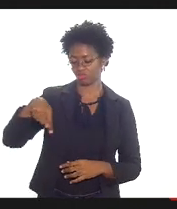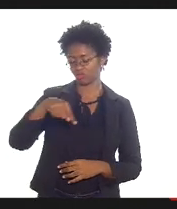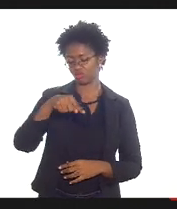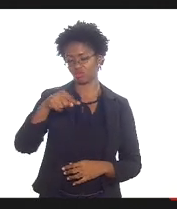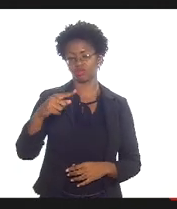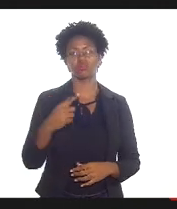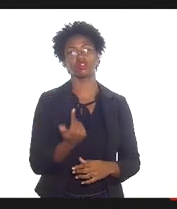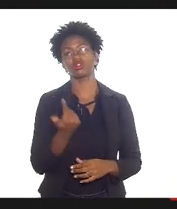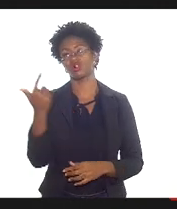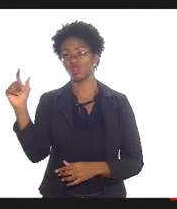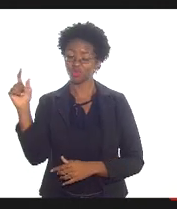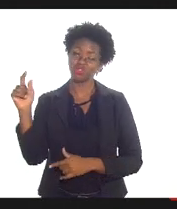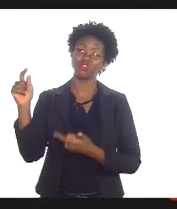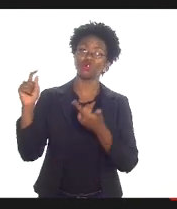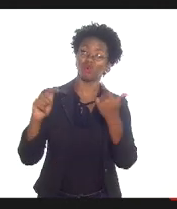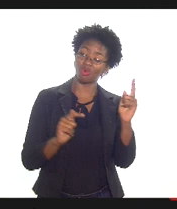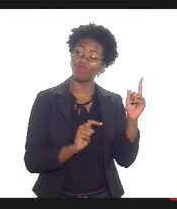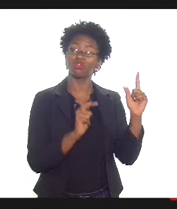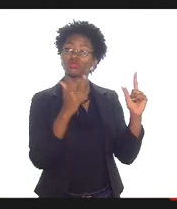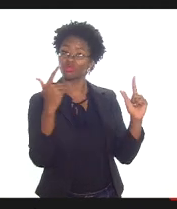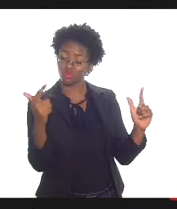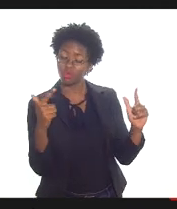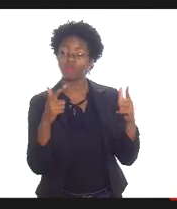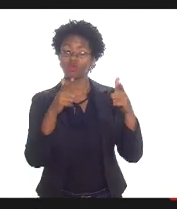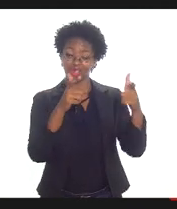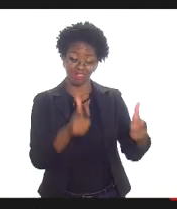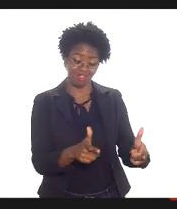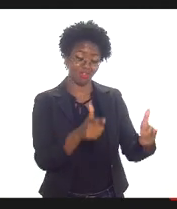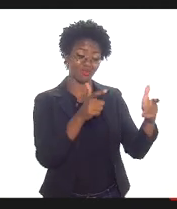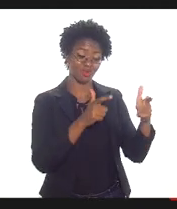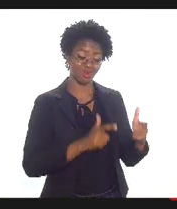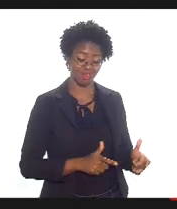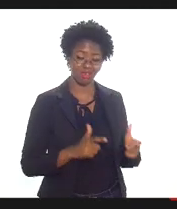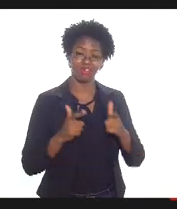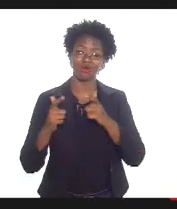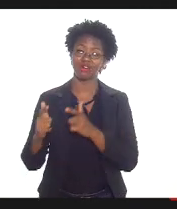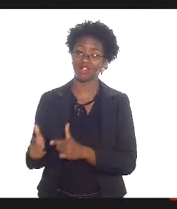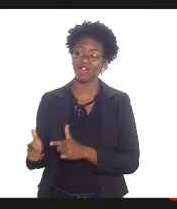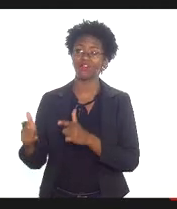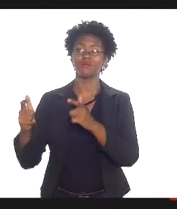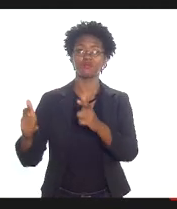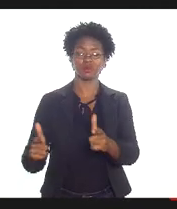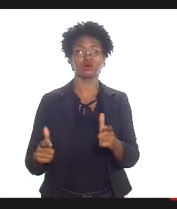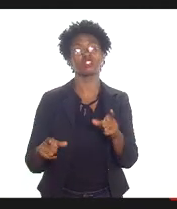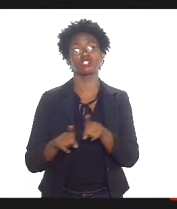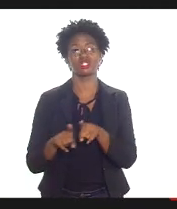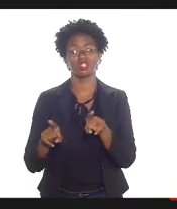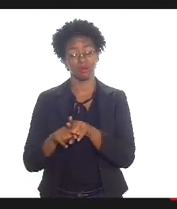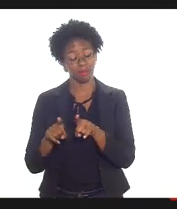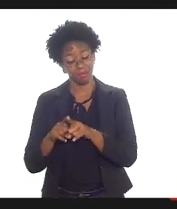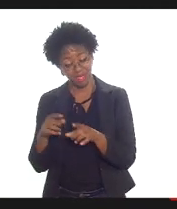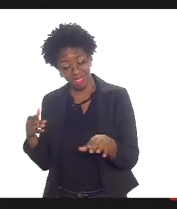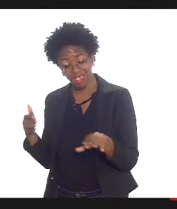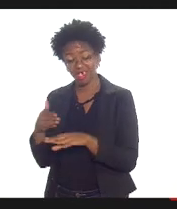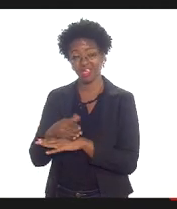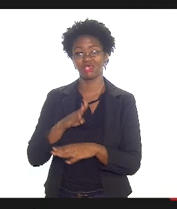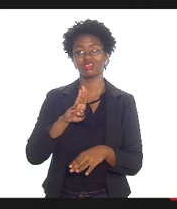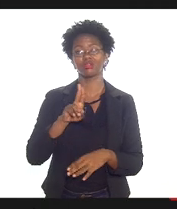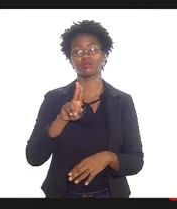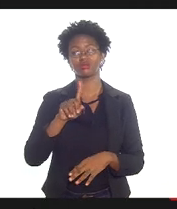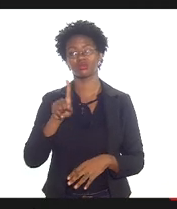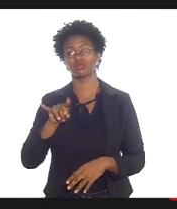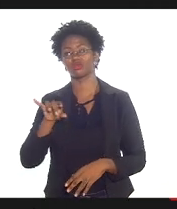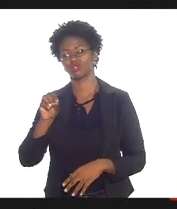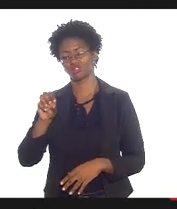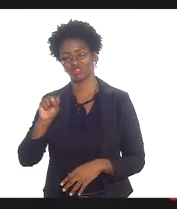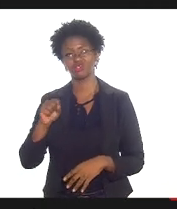outros campos, né? Ele passa, inclusive, pelo Búzios, que é o segundo maior